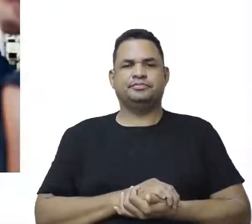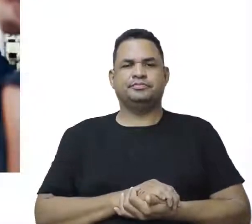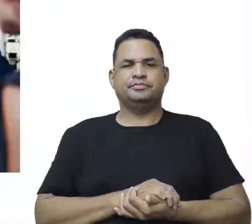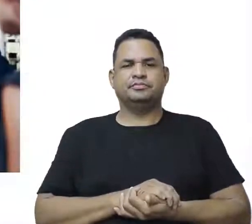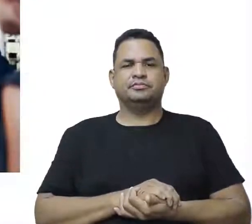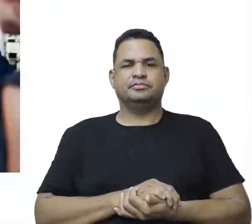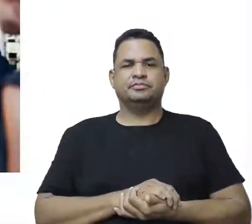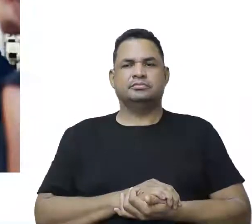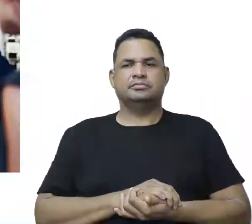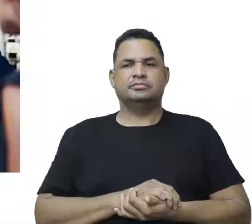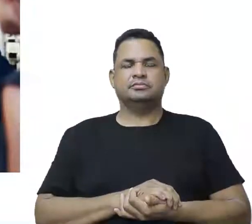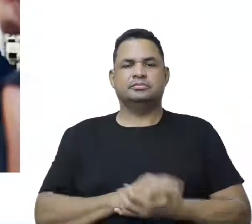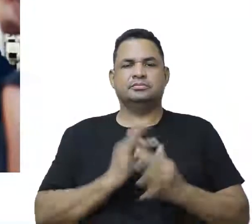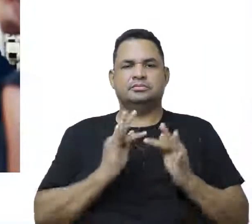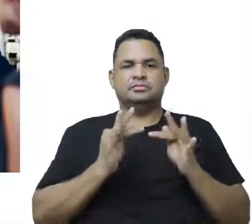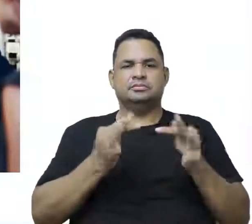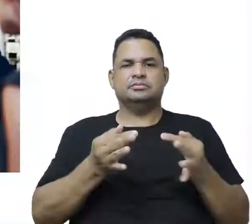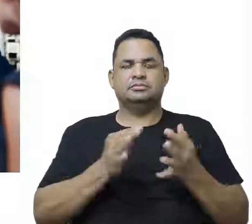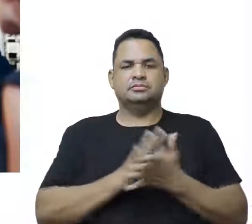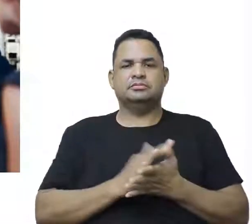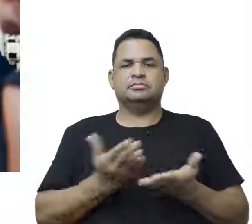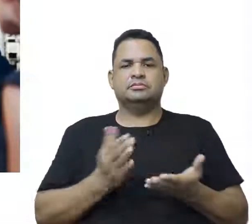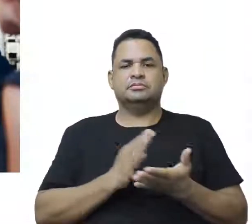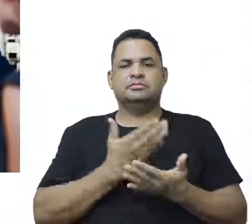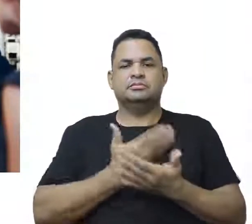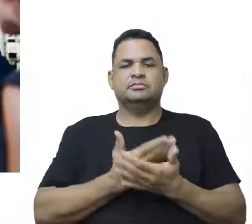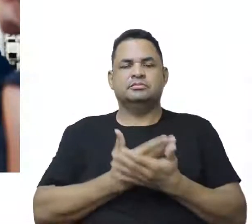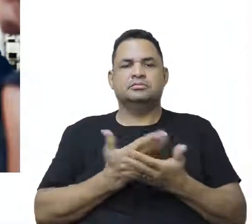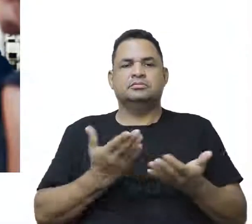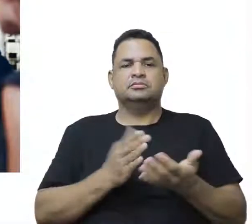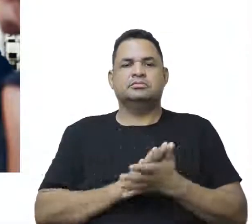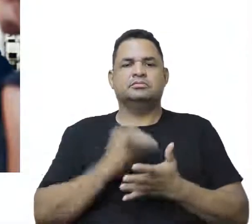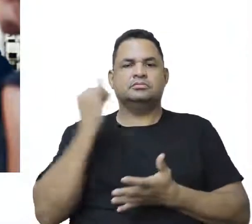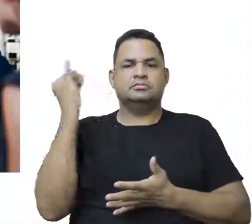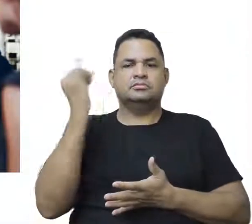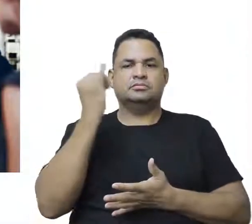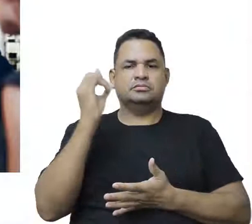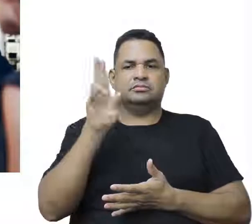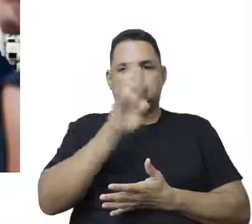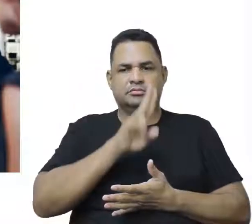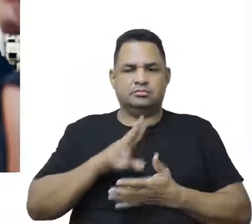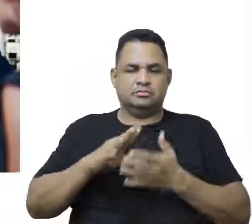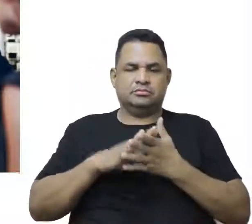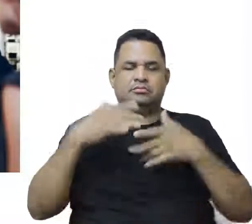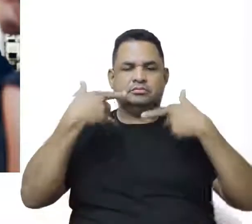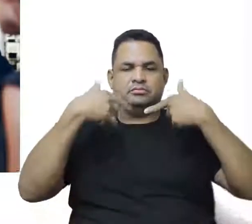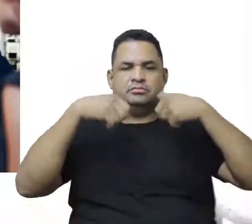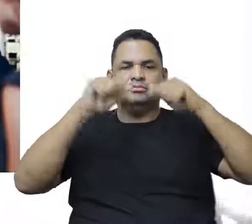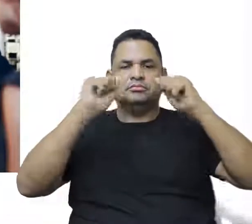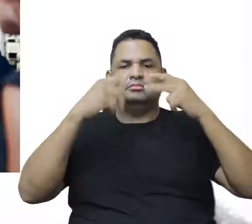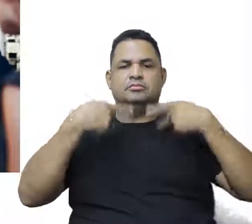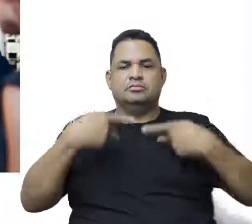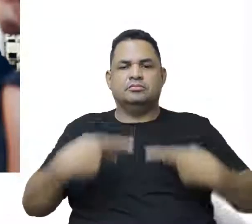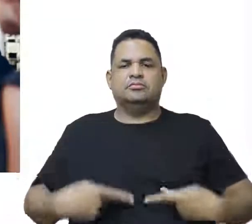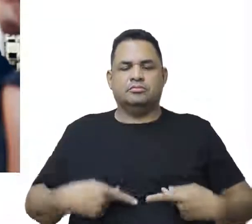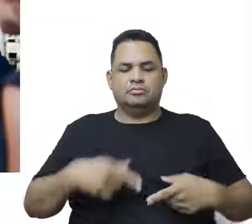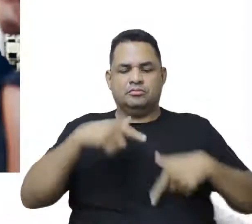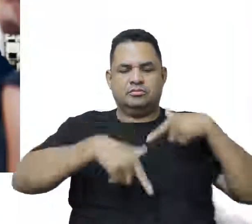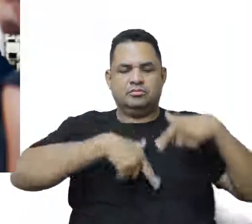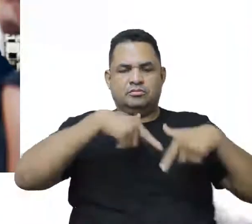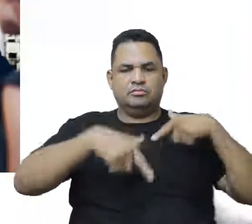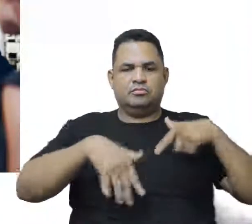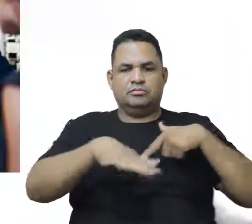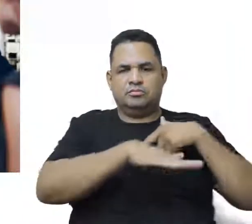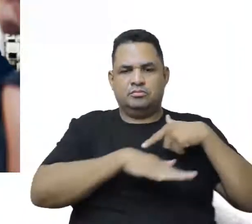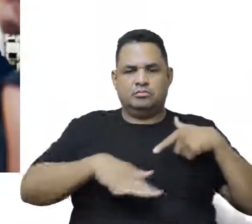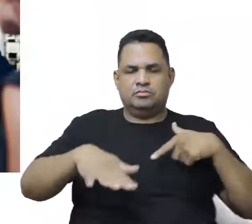aí nós chegamos já no final, já praticamente da nossa aula, que é a importância e a aplicabilidade dessa linguagem no mercado de